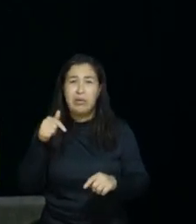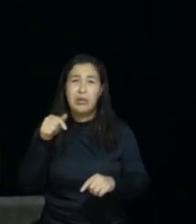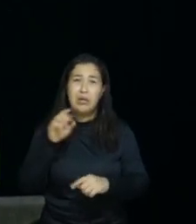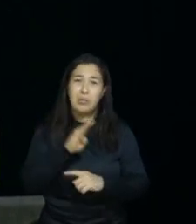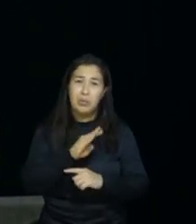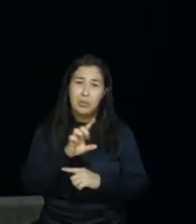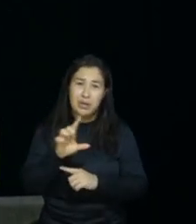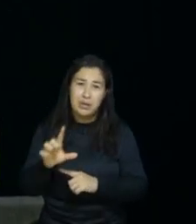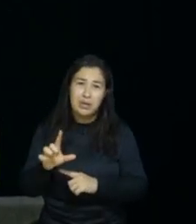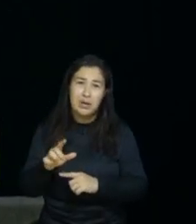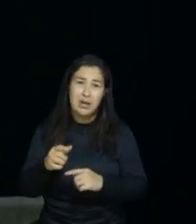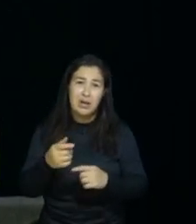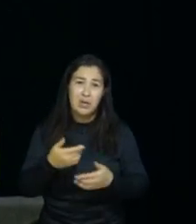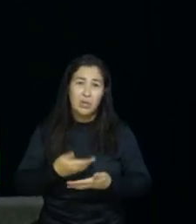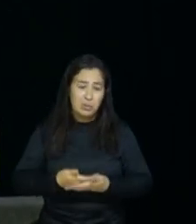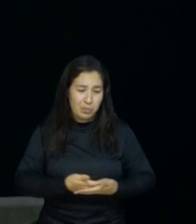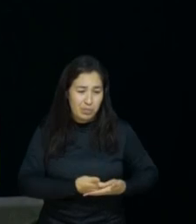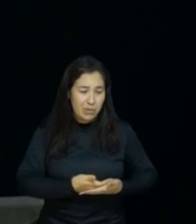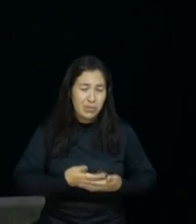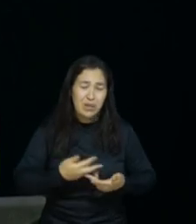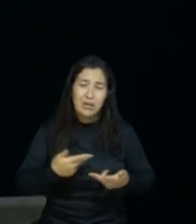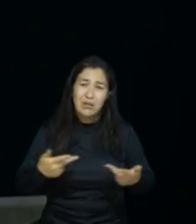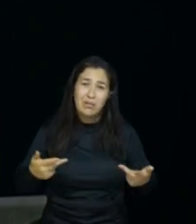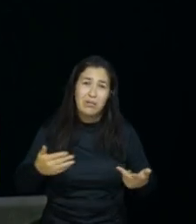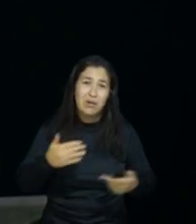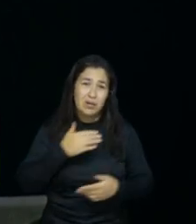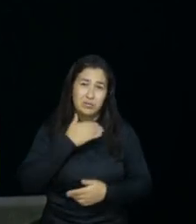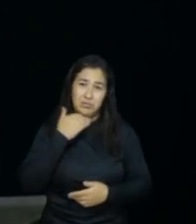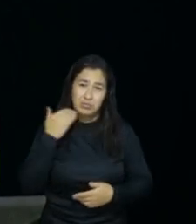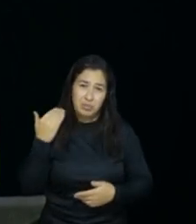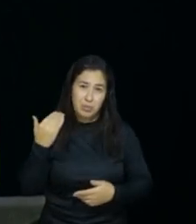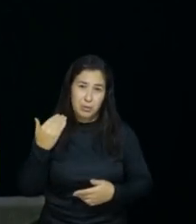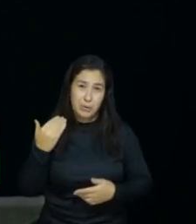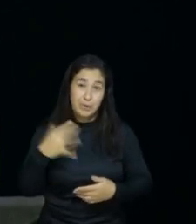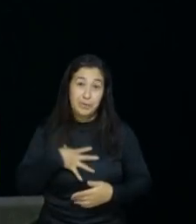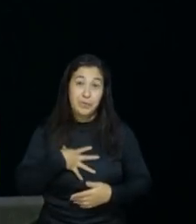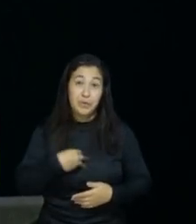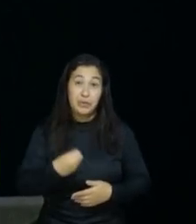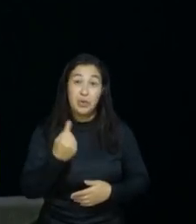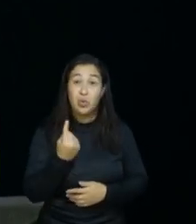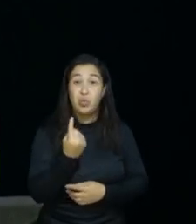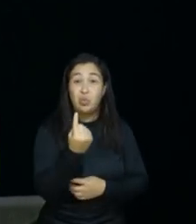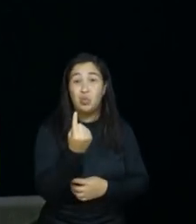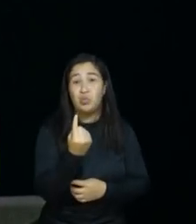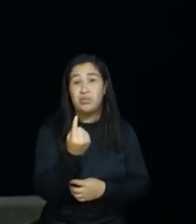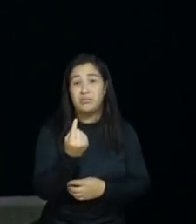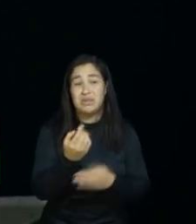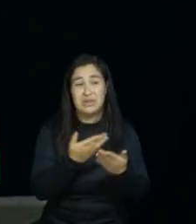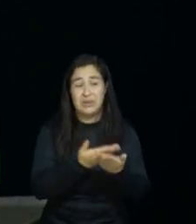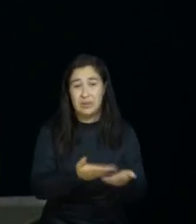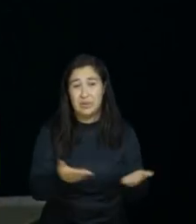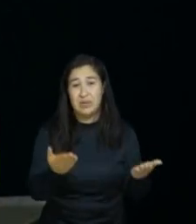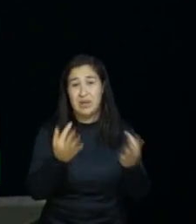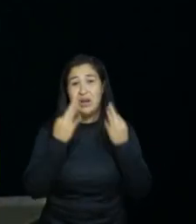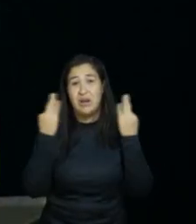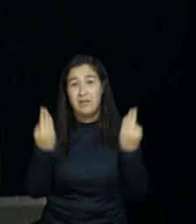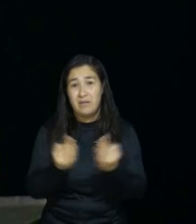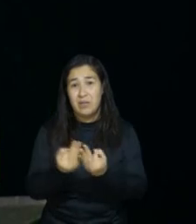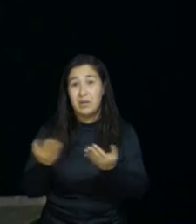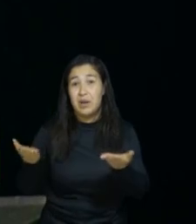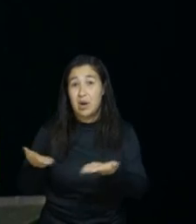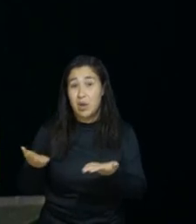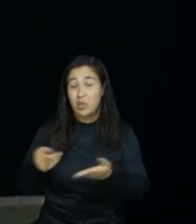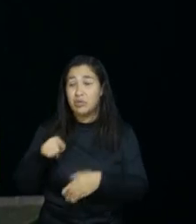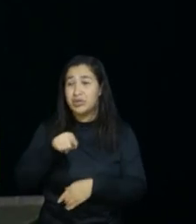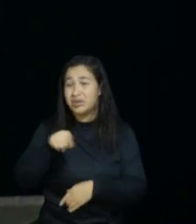um ano fomos ceifados aqui de 4 crianças, filhos únicos, que foram de famílias que hoje têm o seu ninho